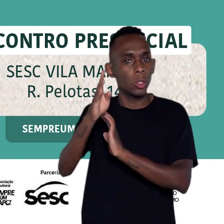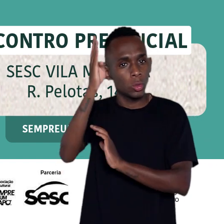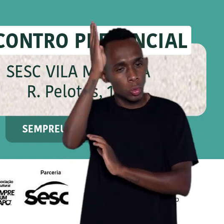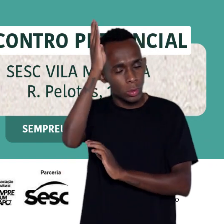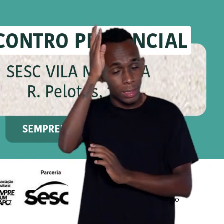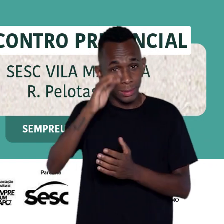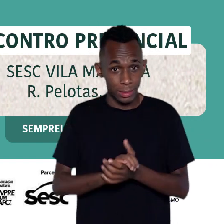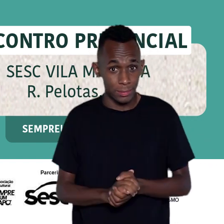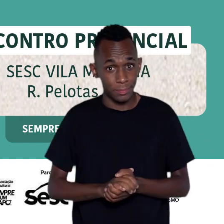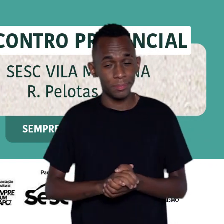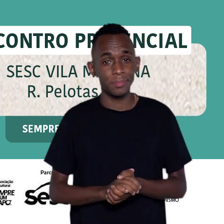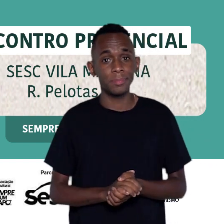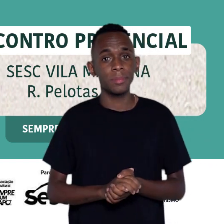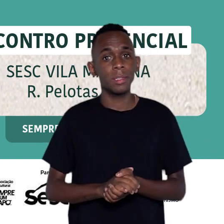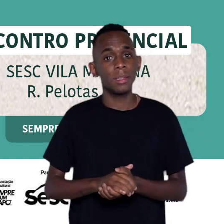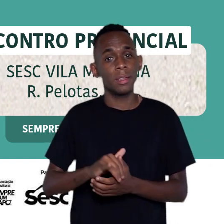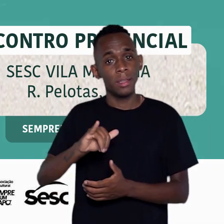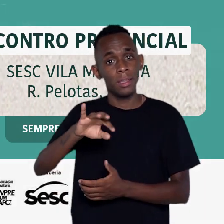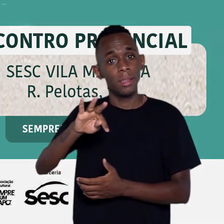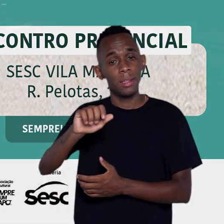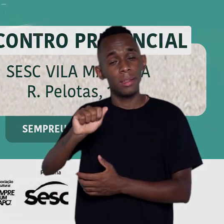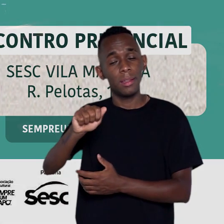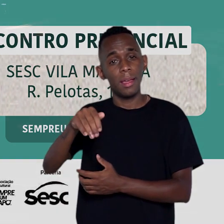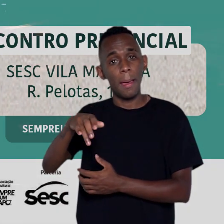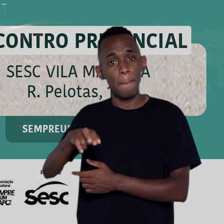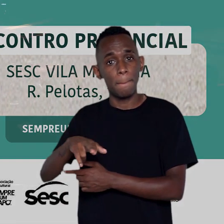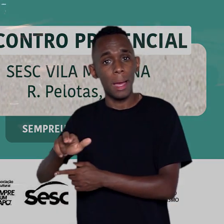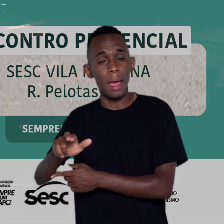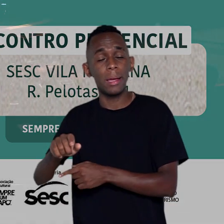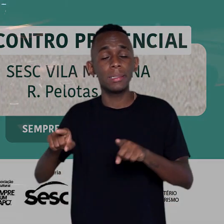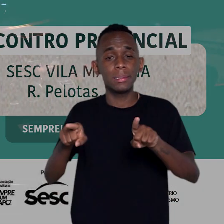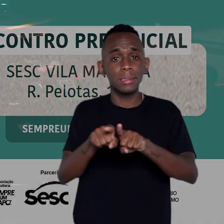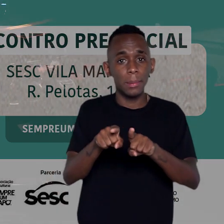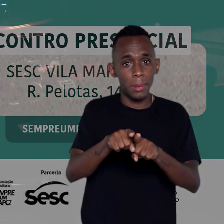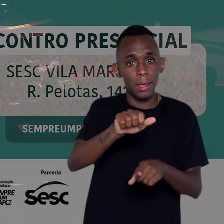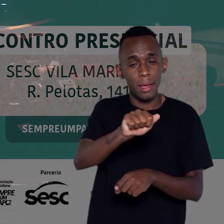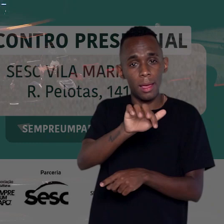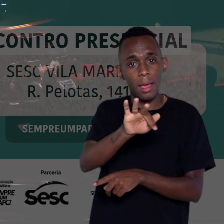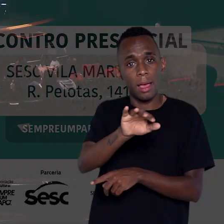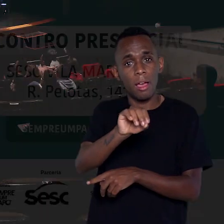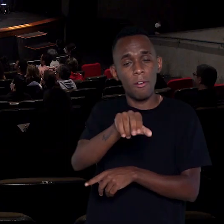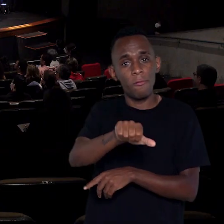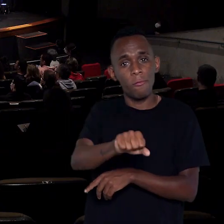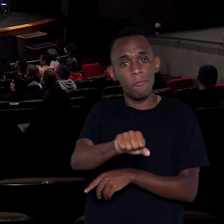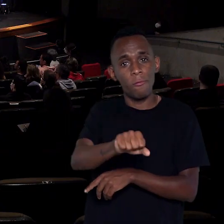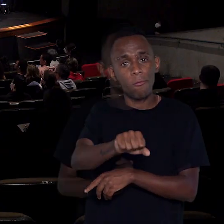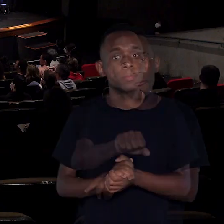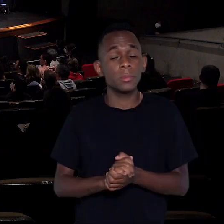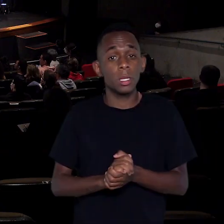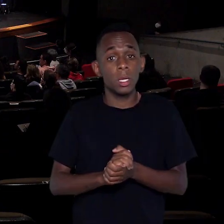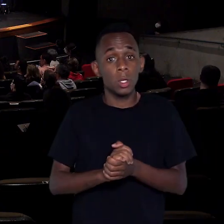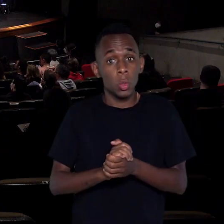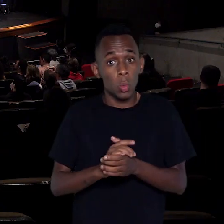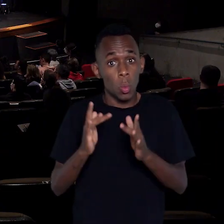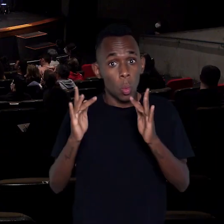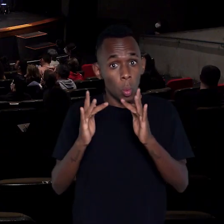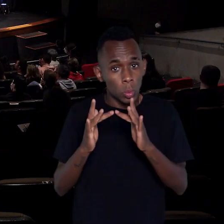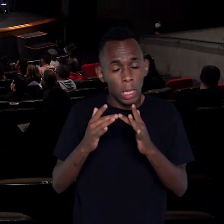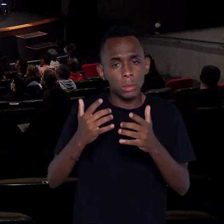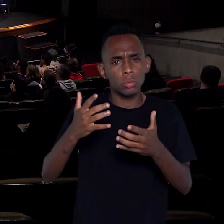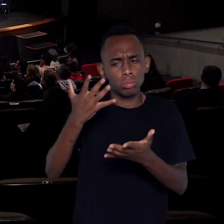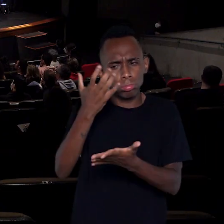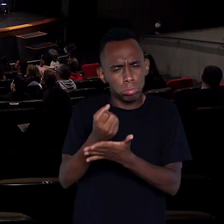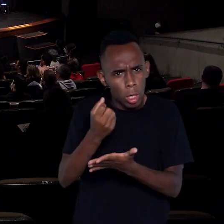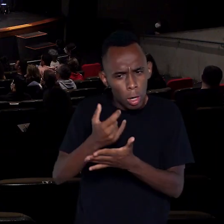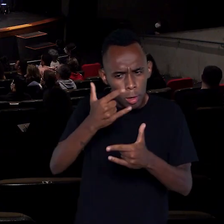para esta edição do Sempre um Papo, com Itamar Vieira Júnior e mediação de Afonso Borges. Podemos ver o Teatro Antunes Filho